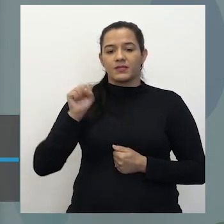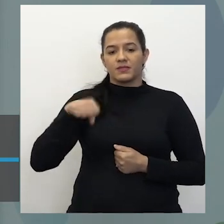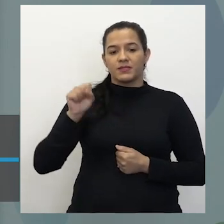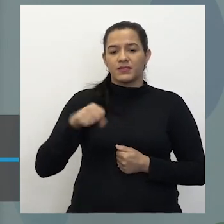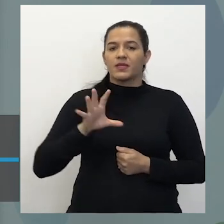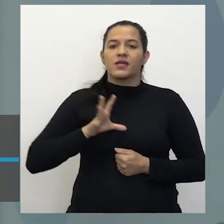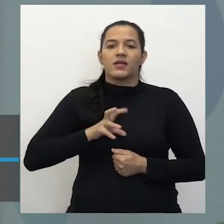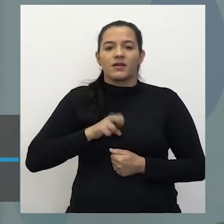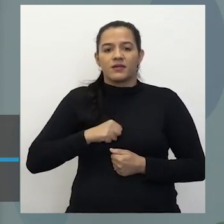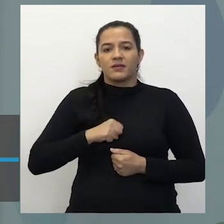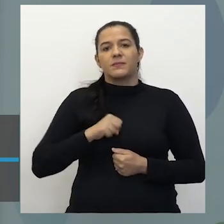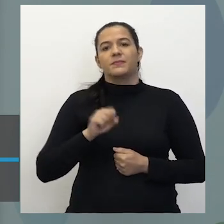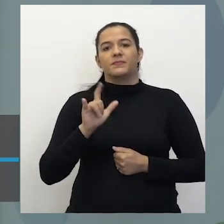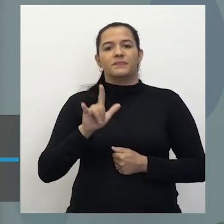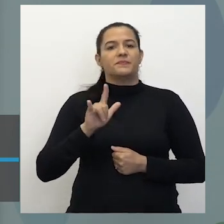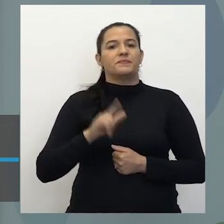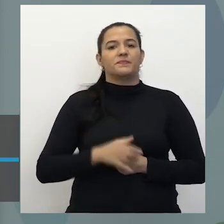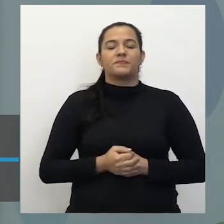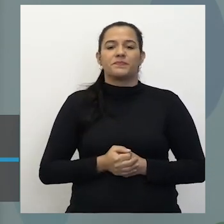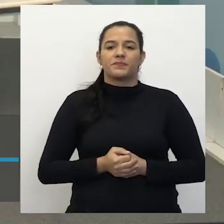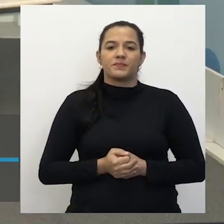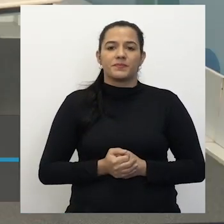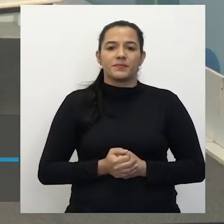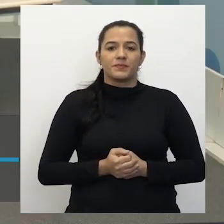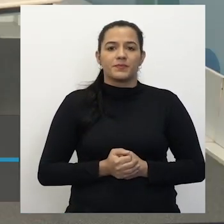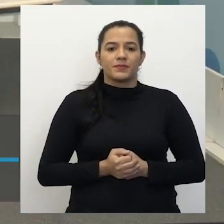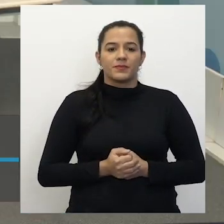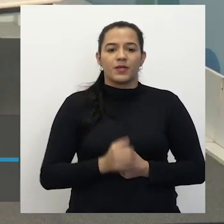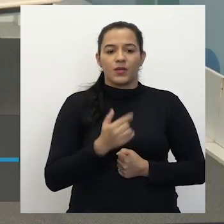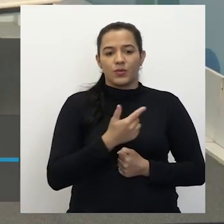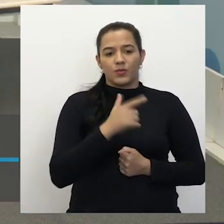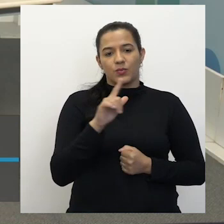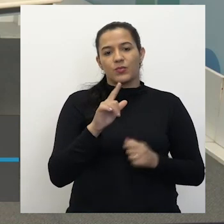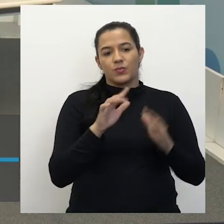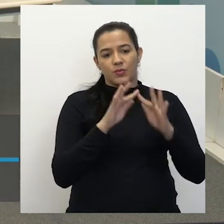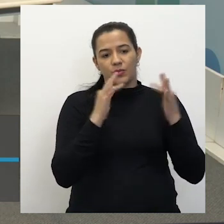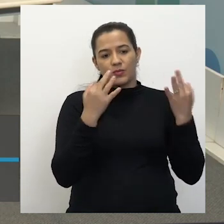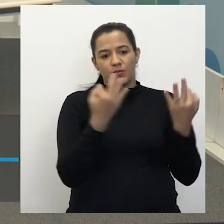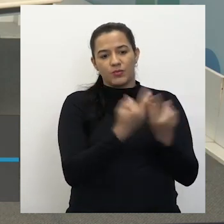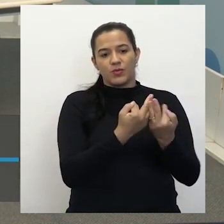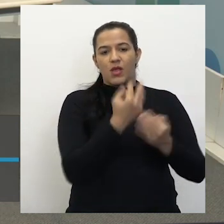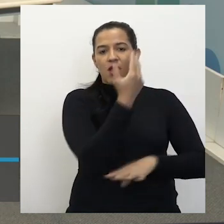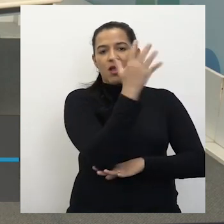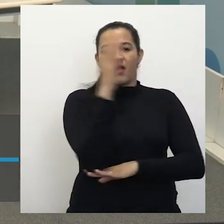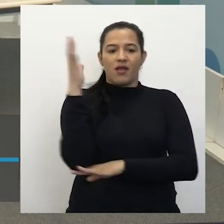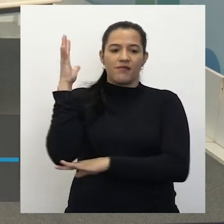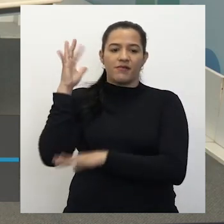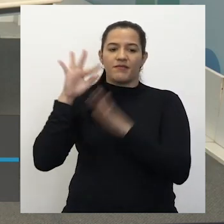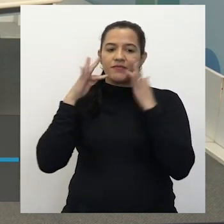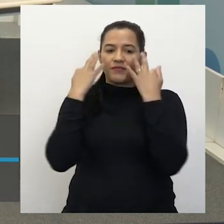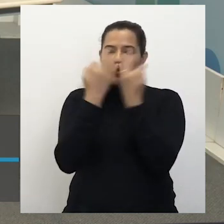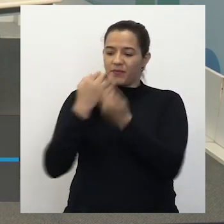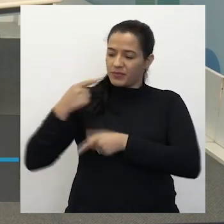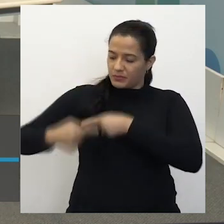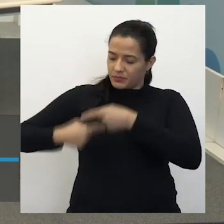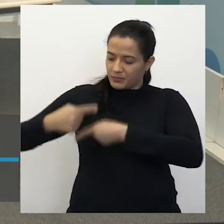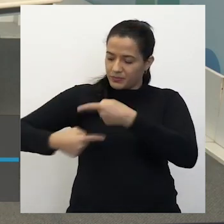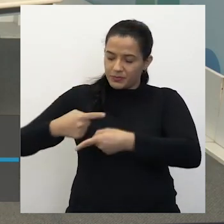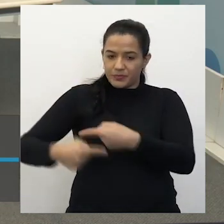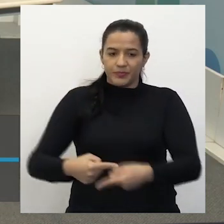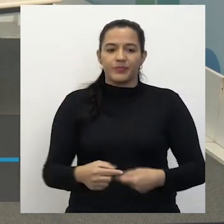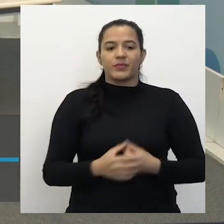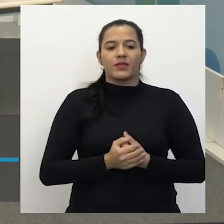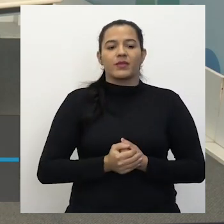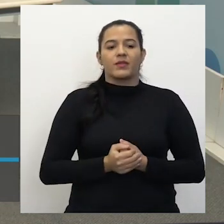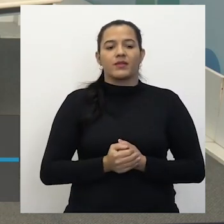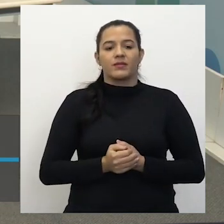amo. Isso, Bianca, é esse livro aí. Nossa, bacana. A família Buendia, toda a árvore genealógica ali, imagina aquilo. A gente ia ficar